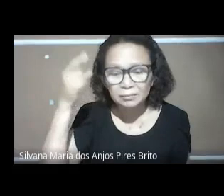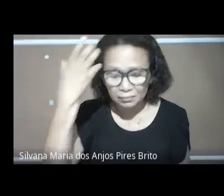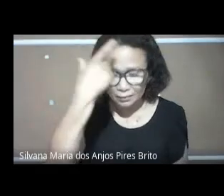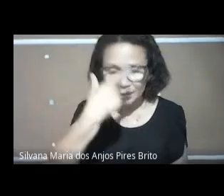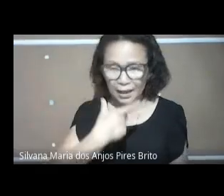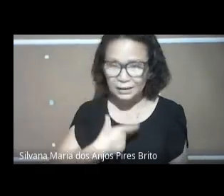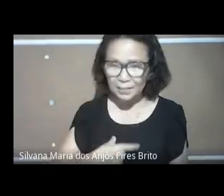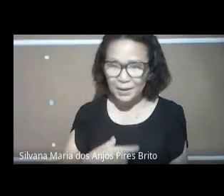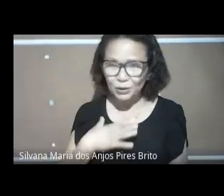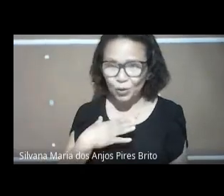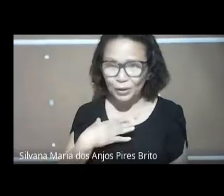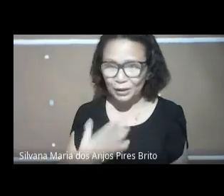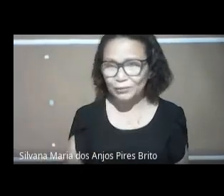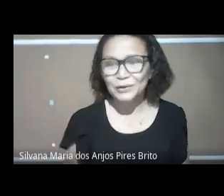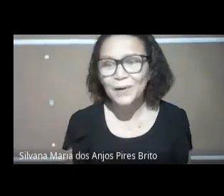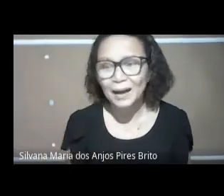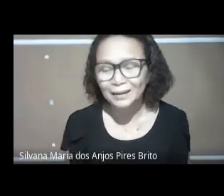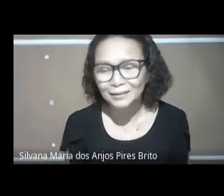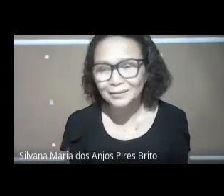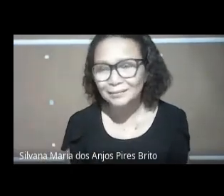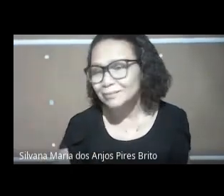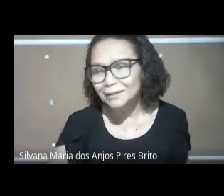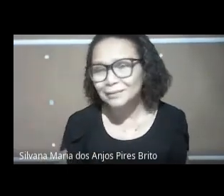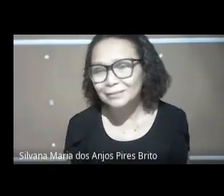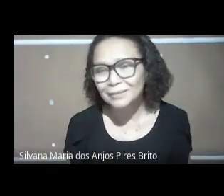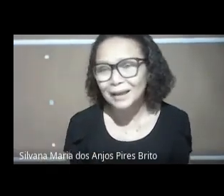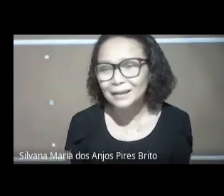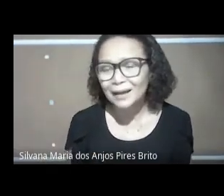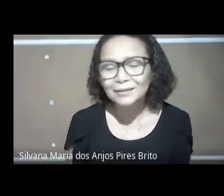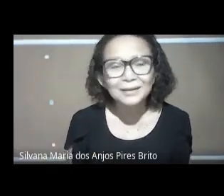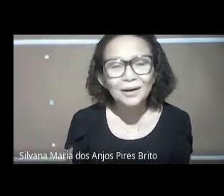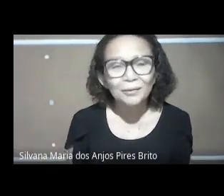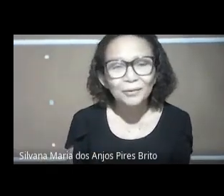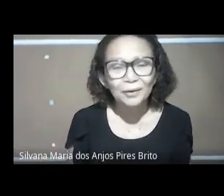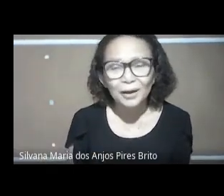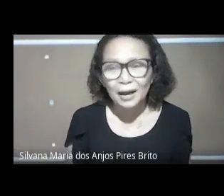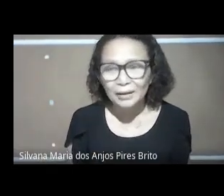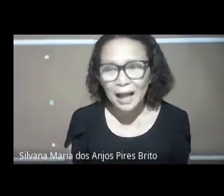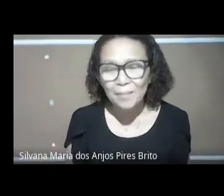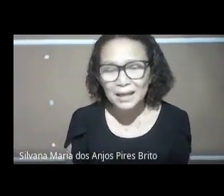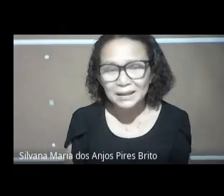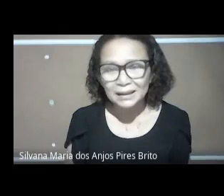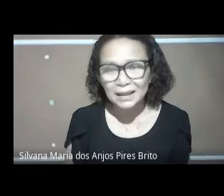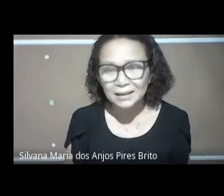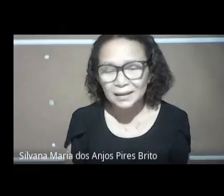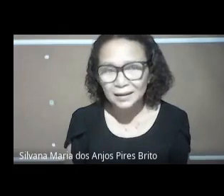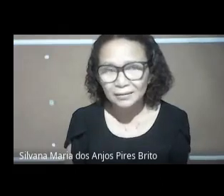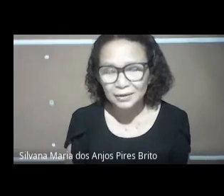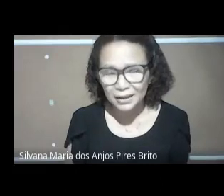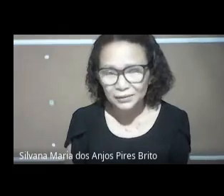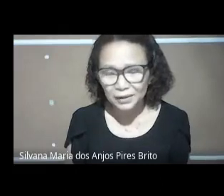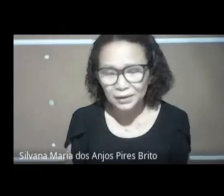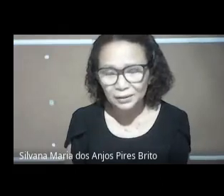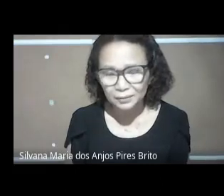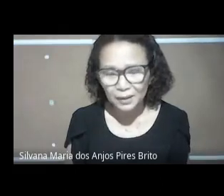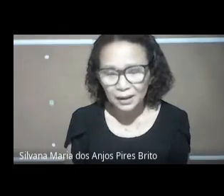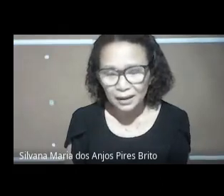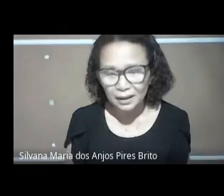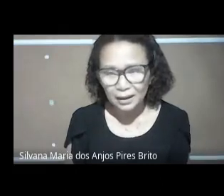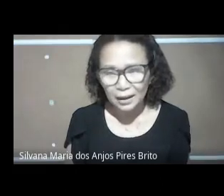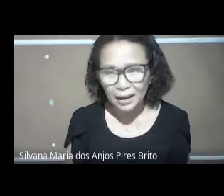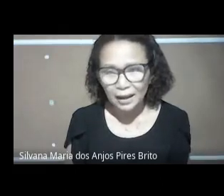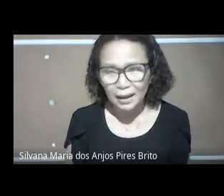significa esta pessoa que vos fala. Então, não tem tradução. Na apresentação, vocês viram,